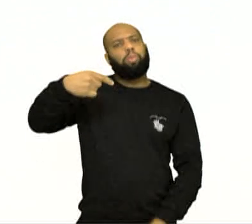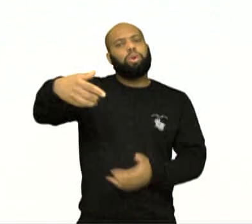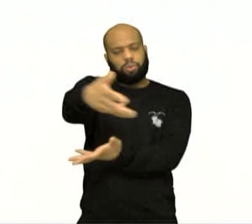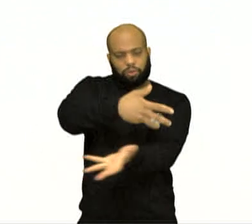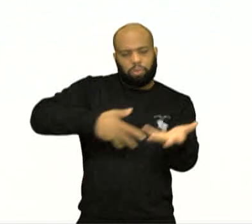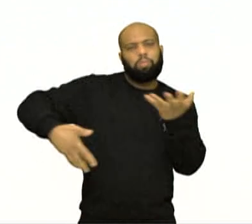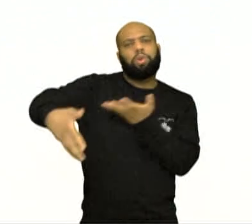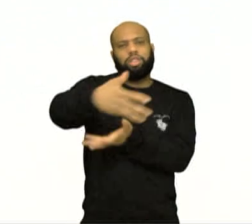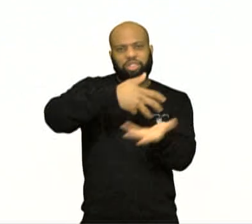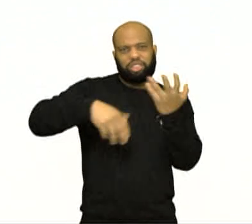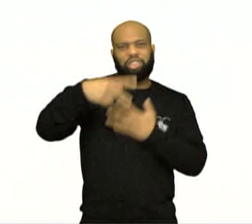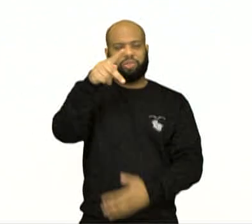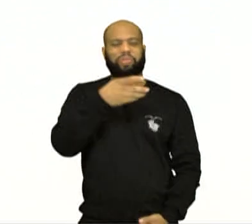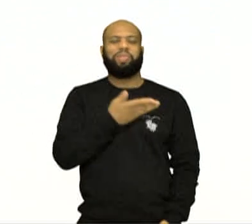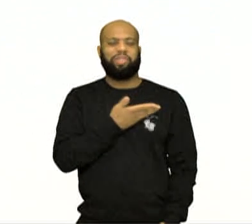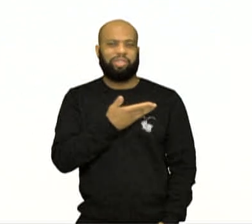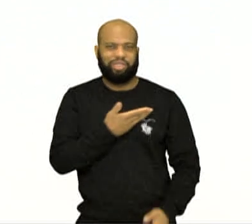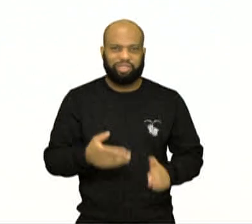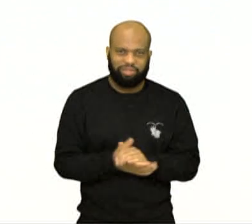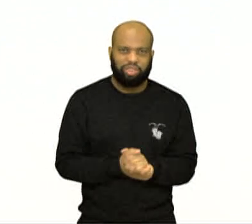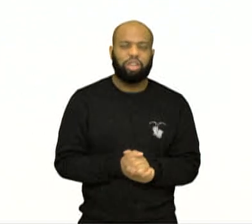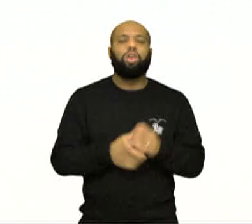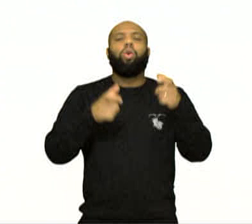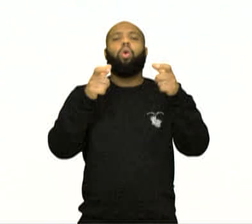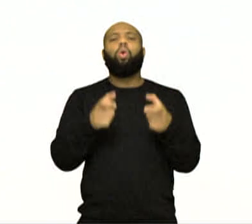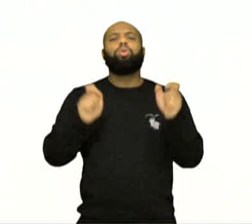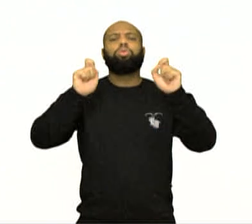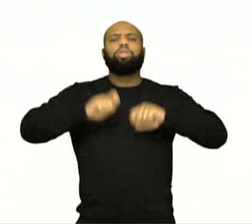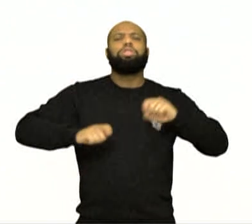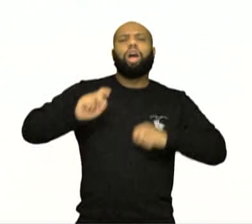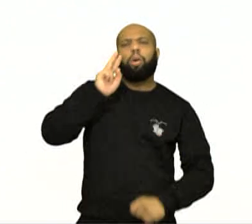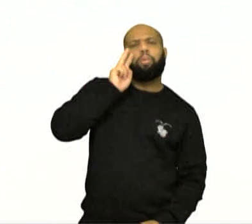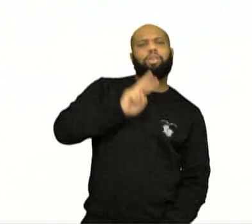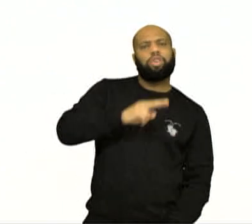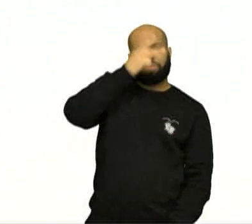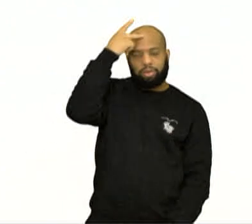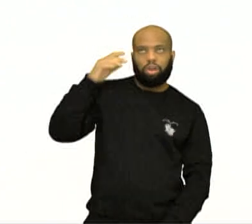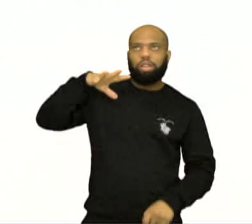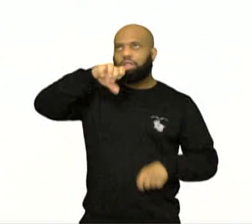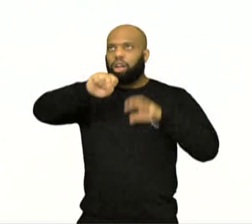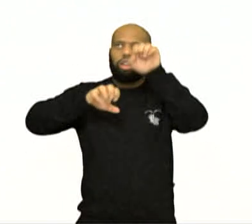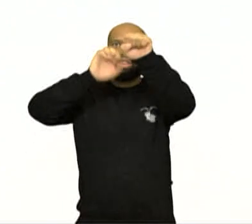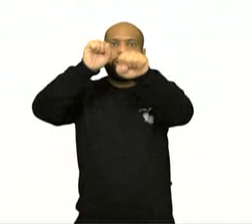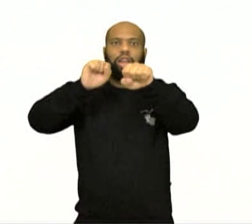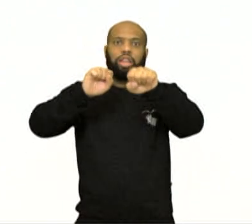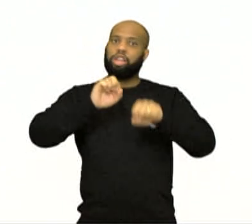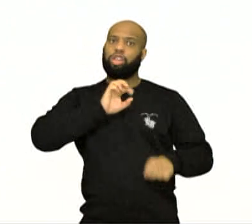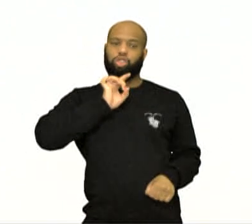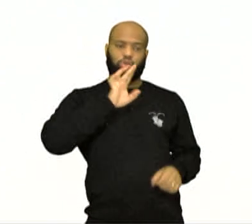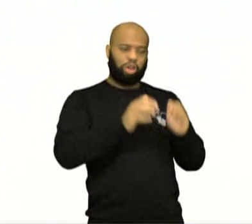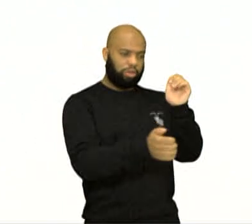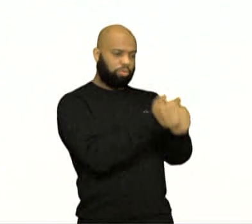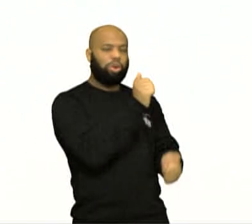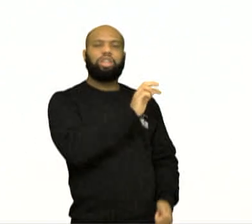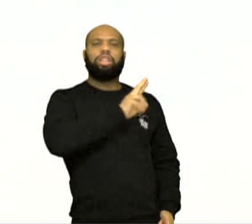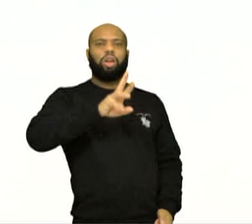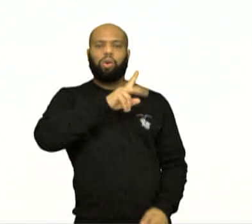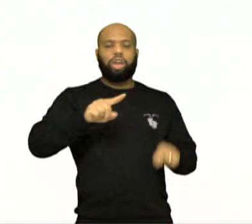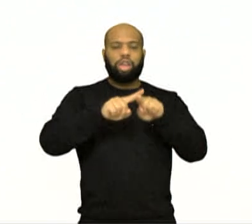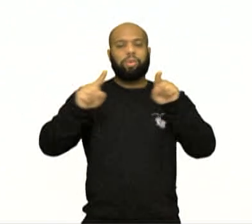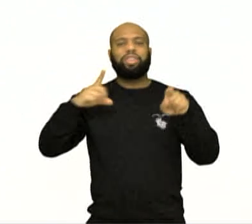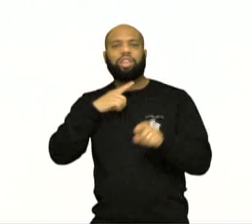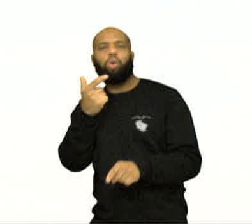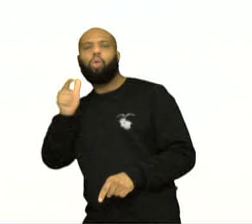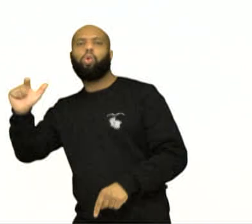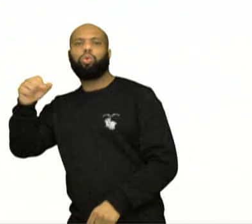socialize aí com os seus colegas. Então, onde que a gente pode ver escalada fora dessa ideia, desse conceito